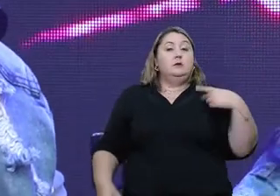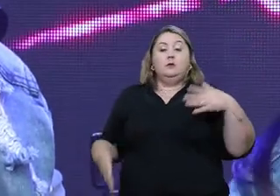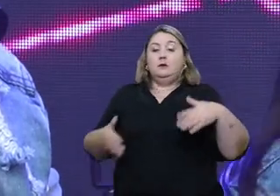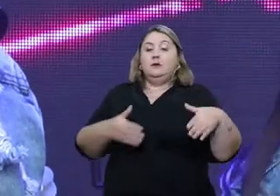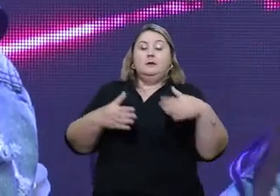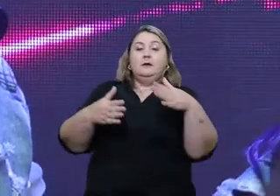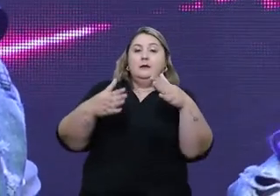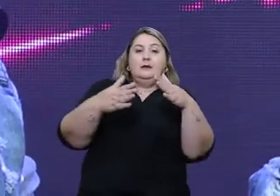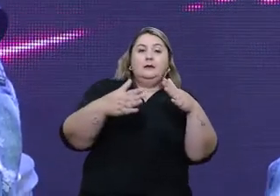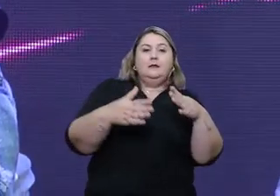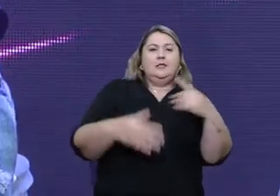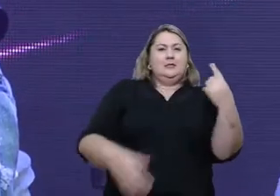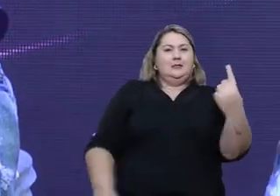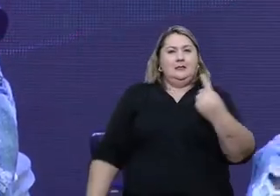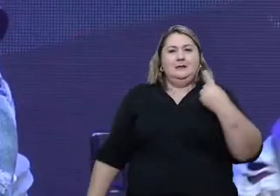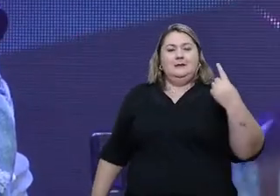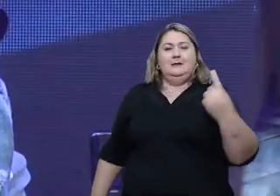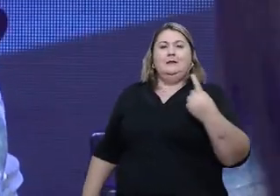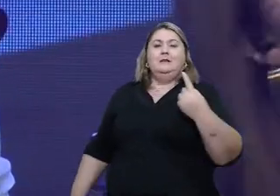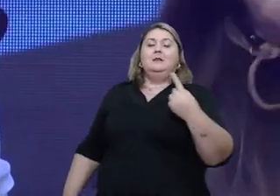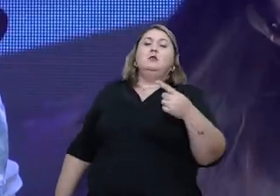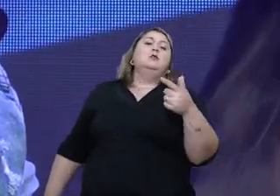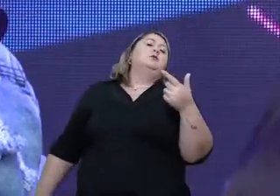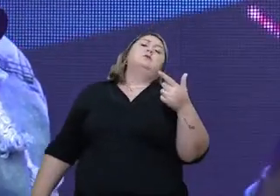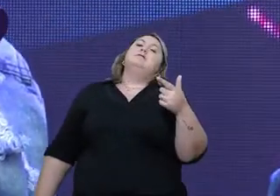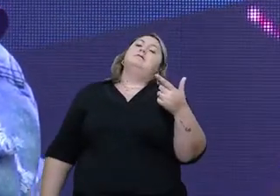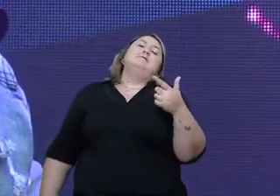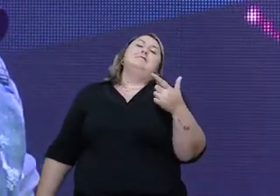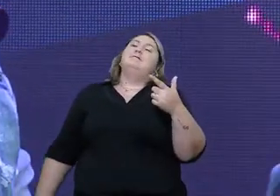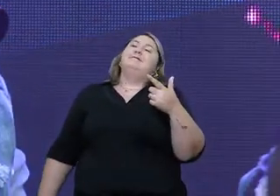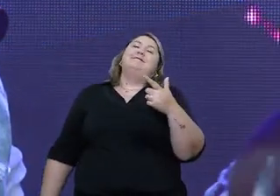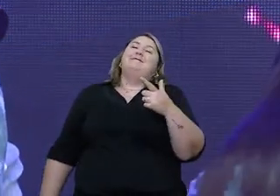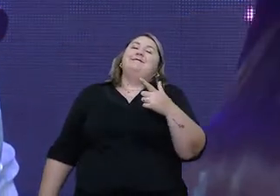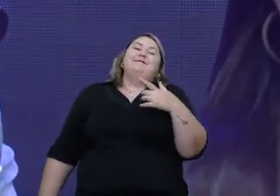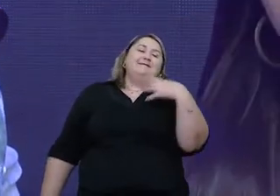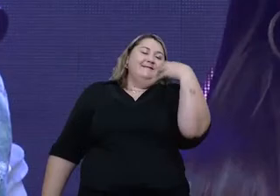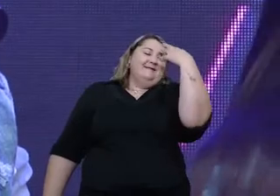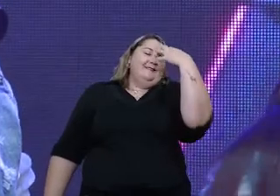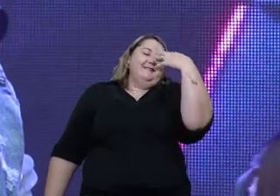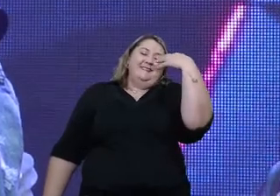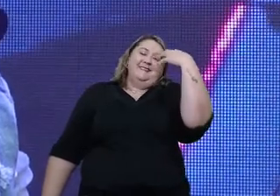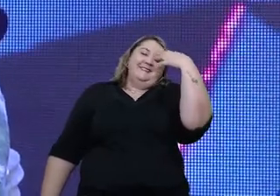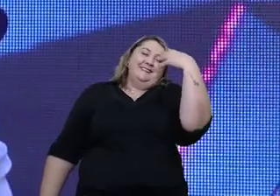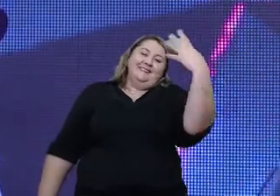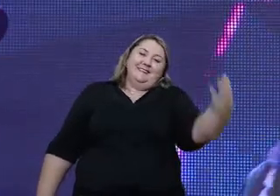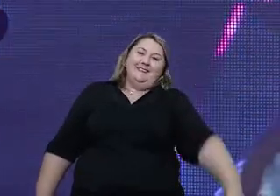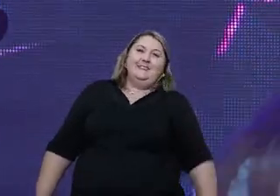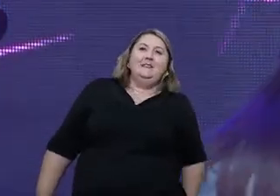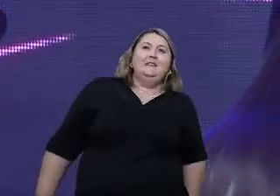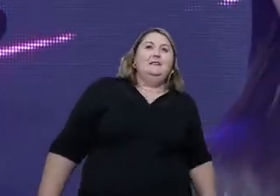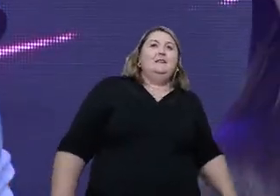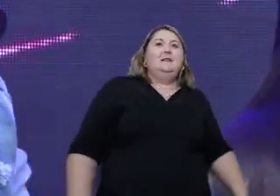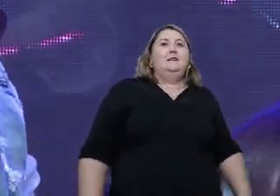Uma estrada só é deserta aonde não há